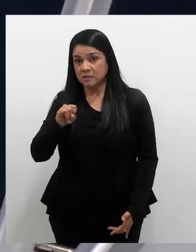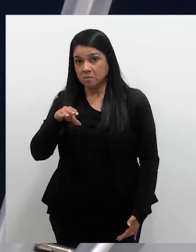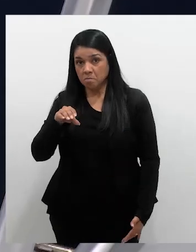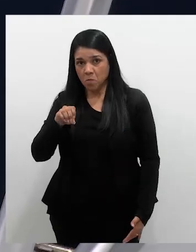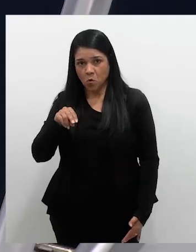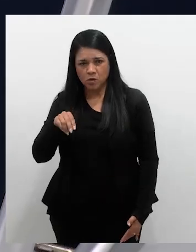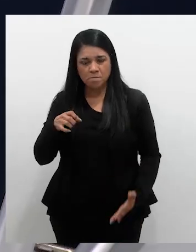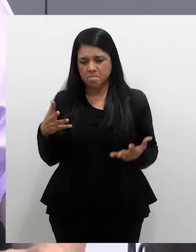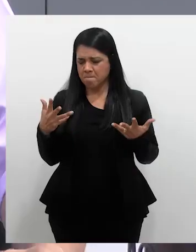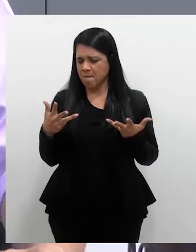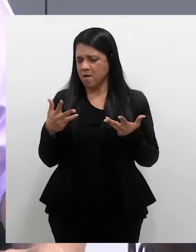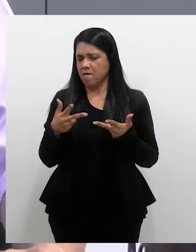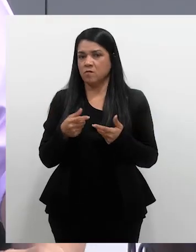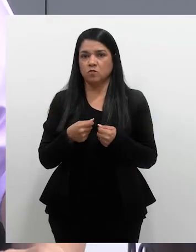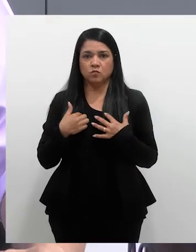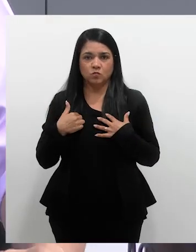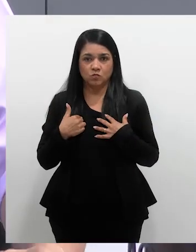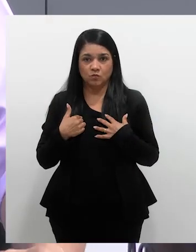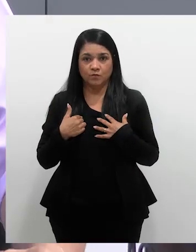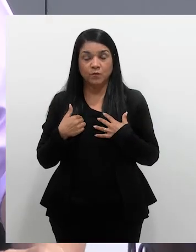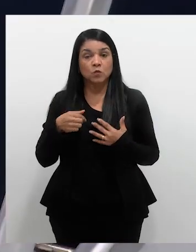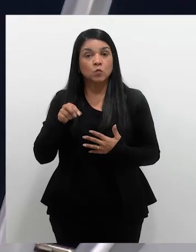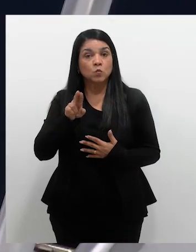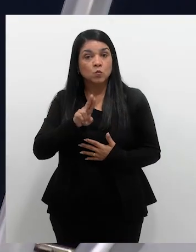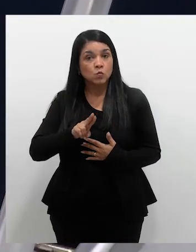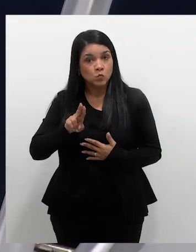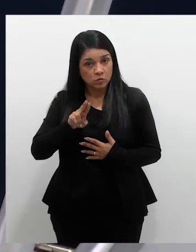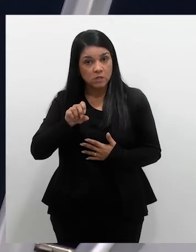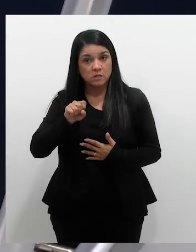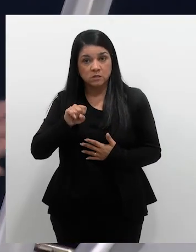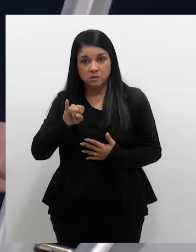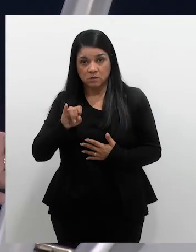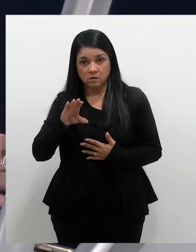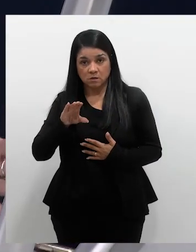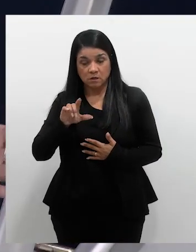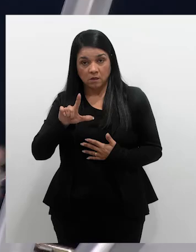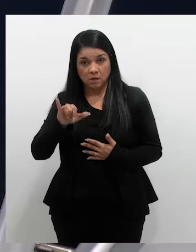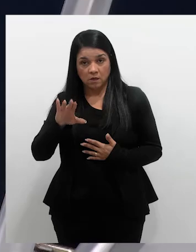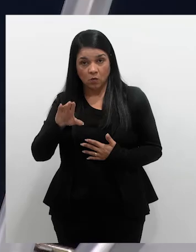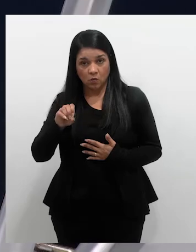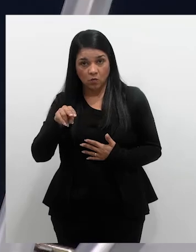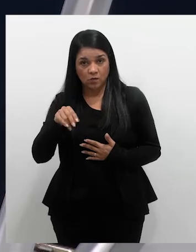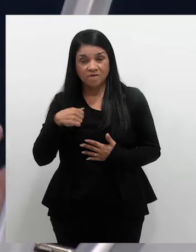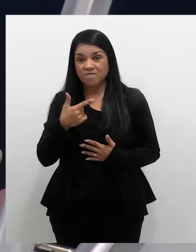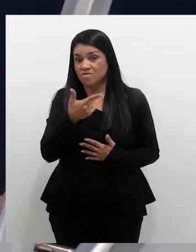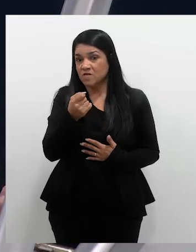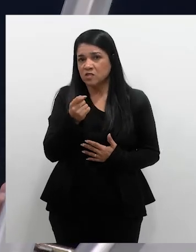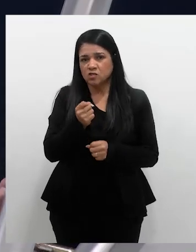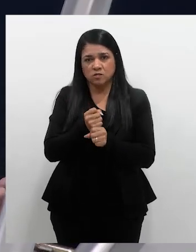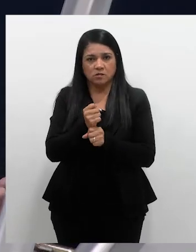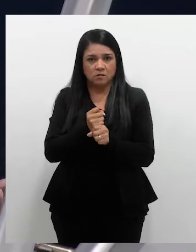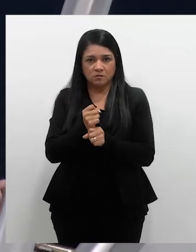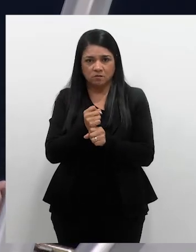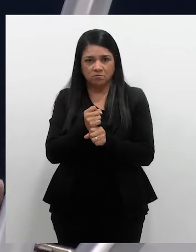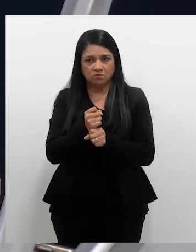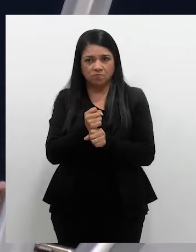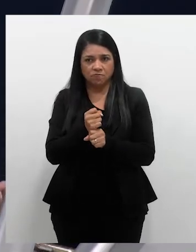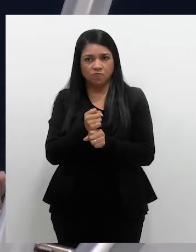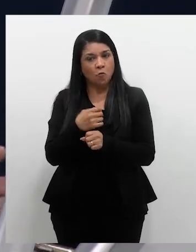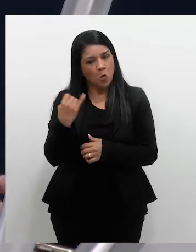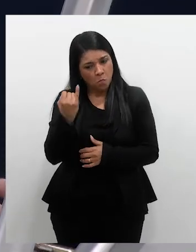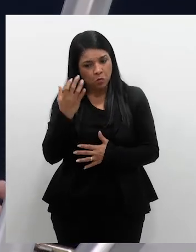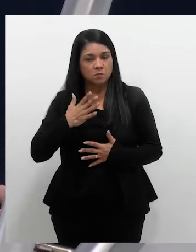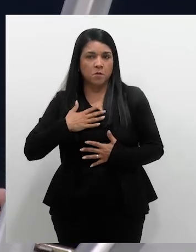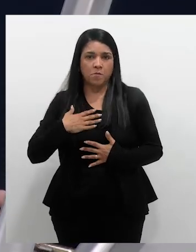Simone, mulher, foi maravilhoso. Eu usei silicone durante 20 anos, né? E